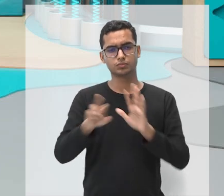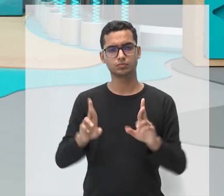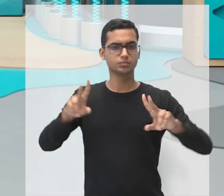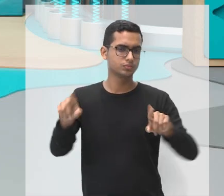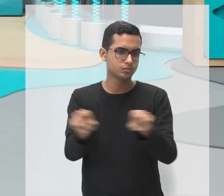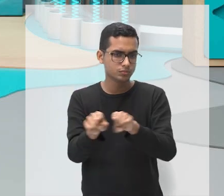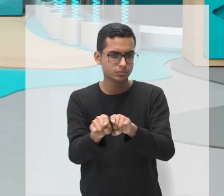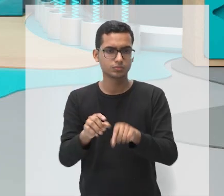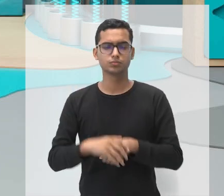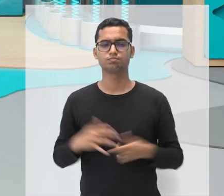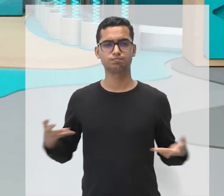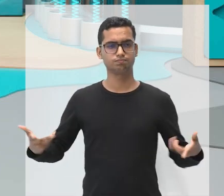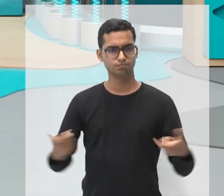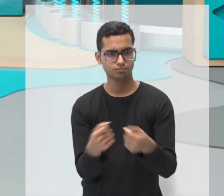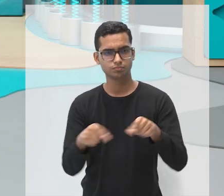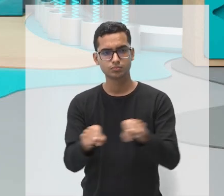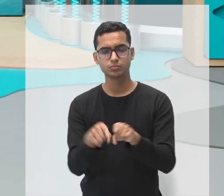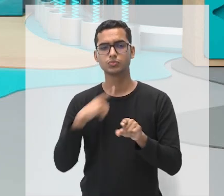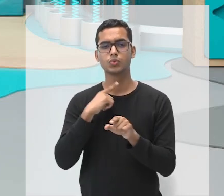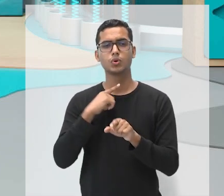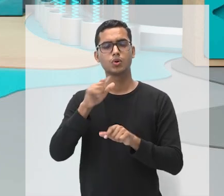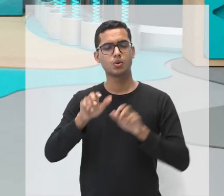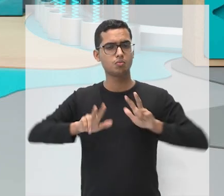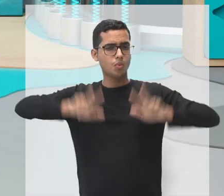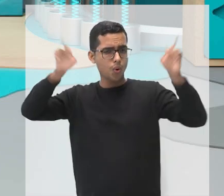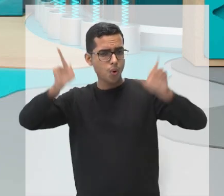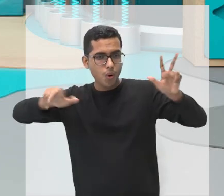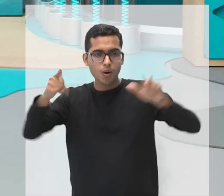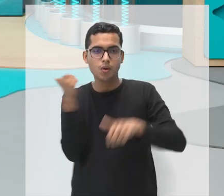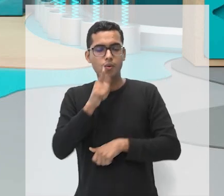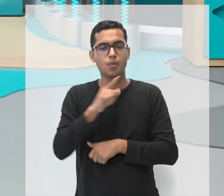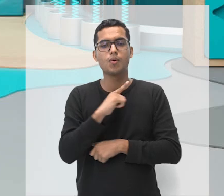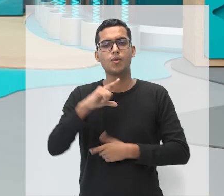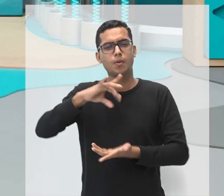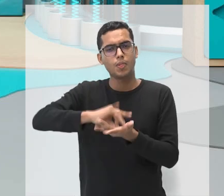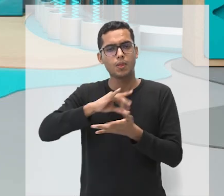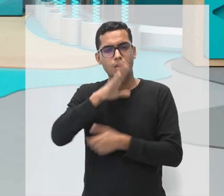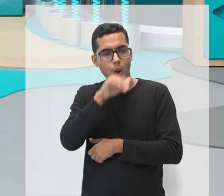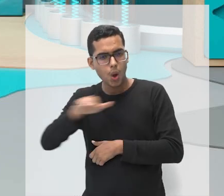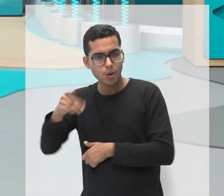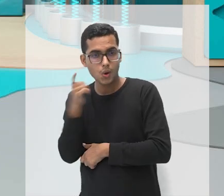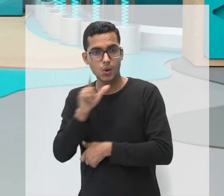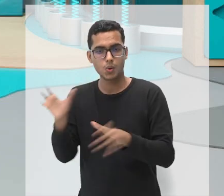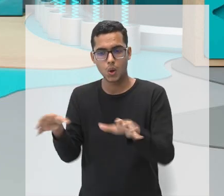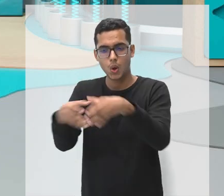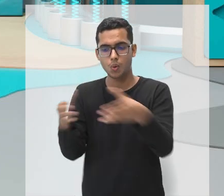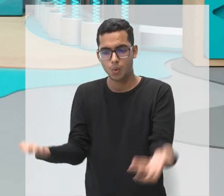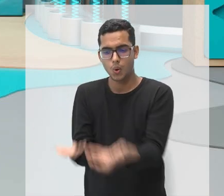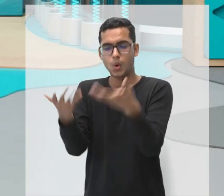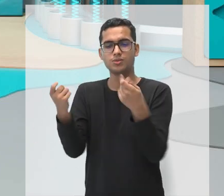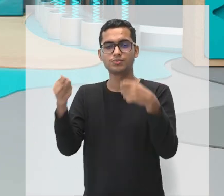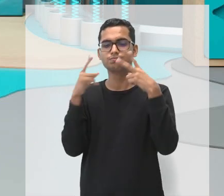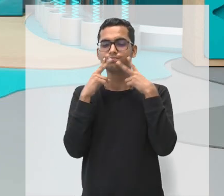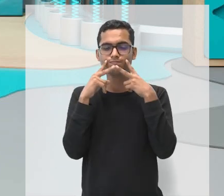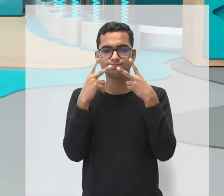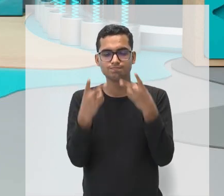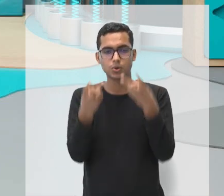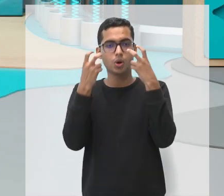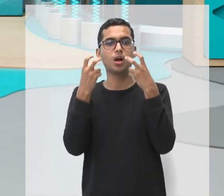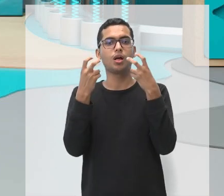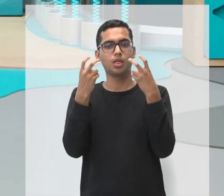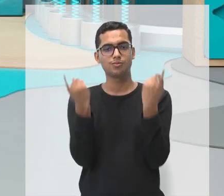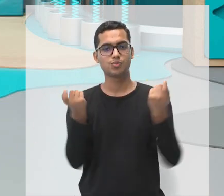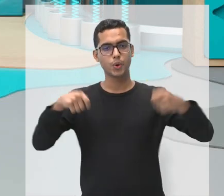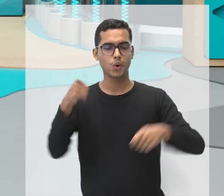também algo maravilhoso que é o caráter de aventura, que para essas crianças serem estimuladas, elas precisam perceber que podem